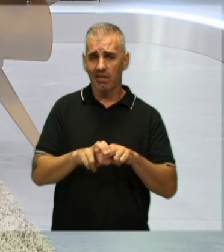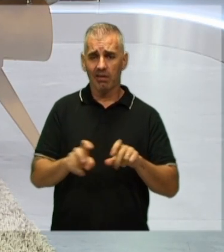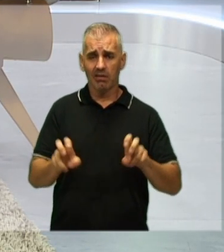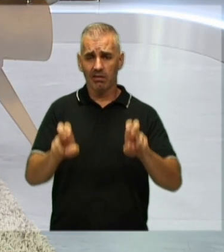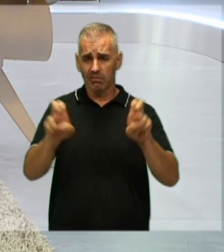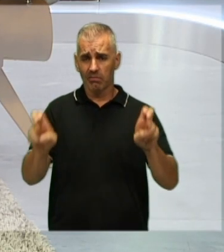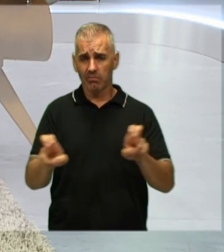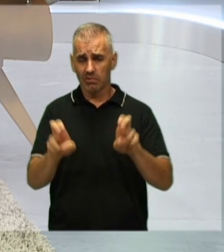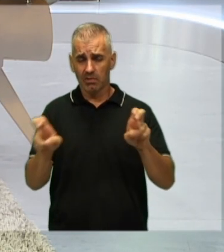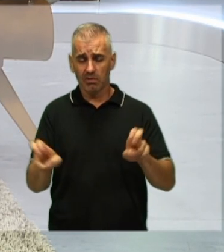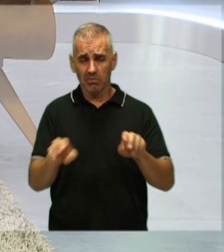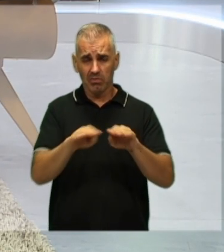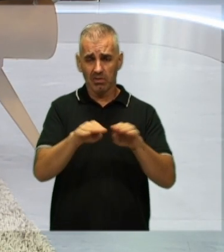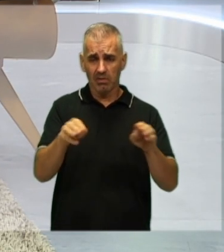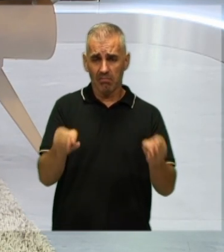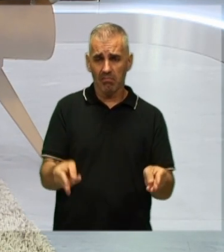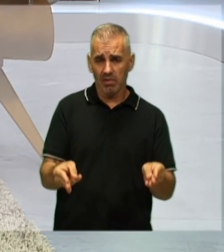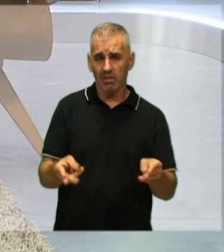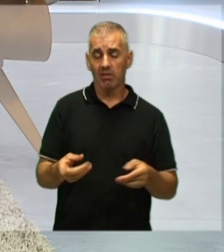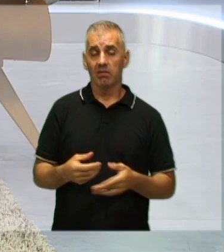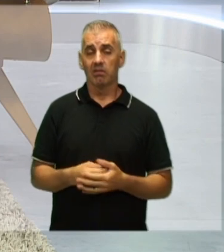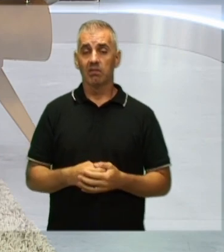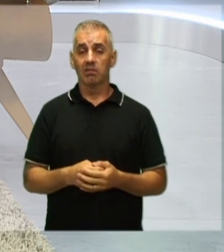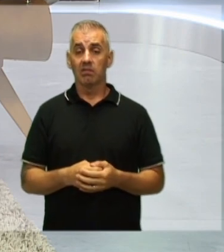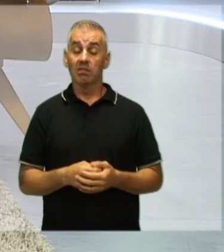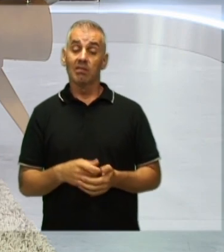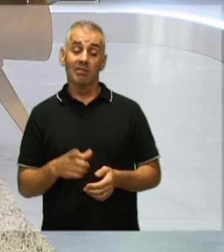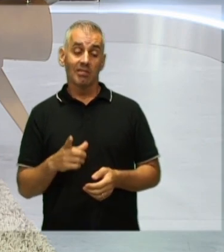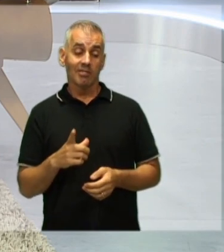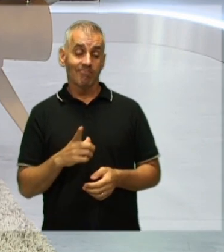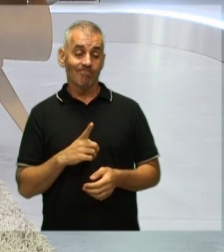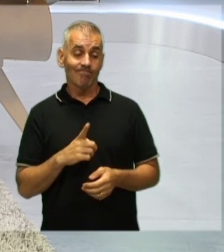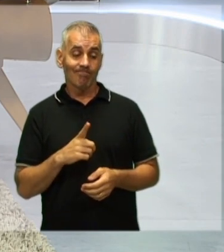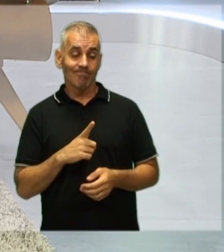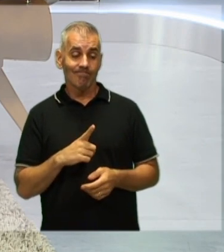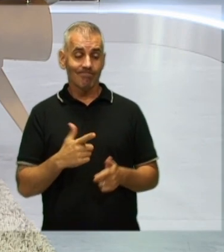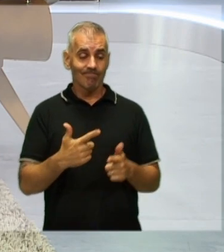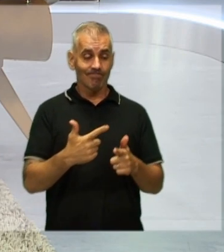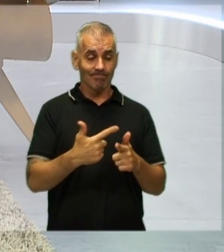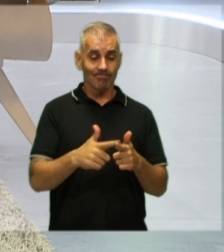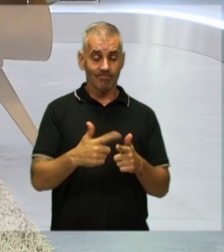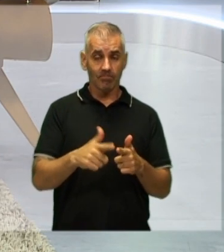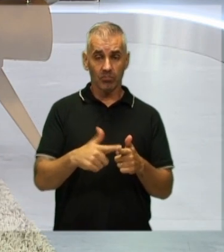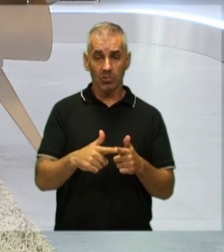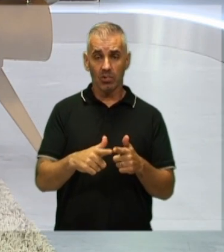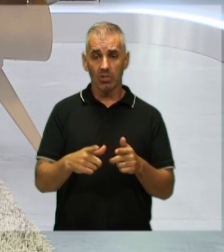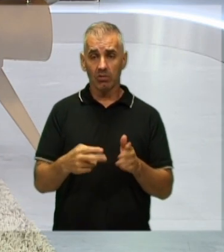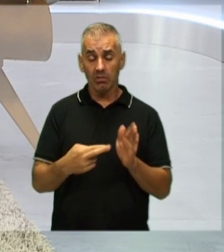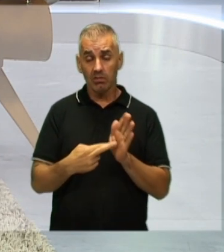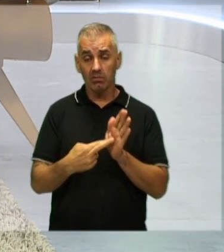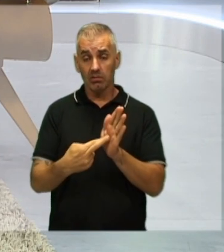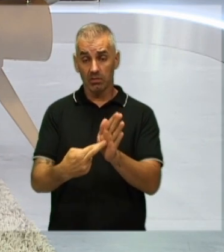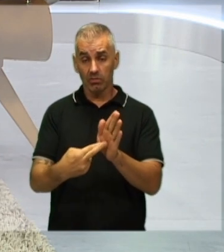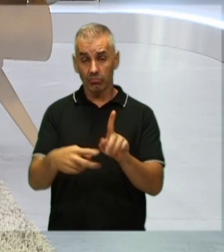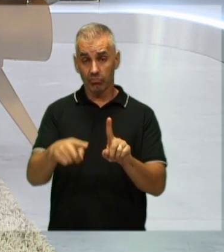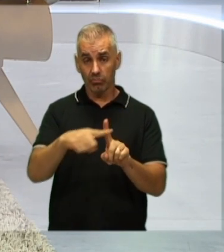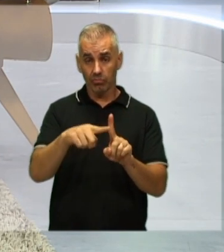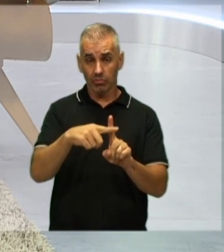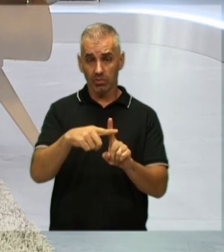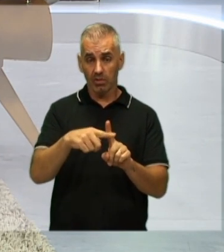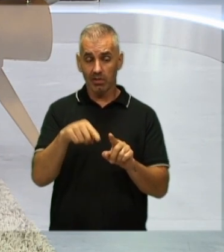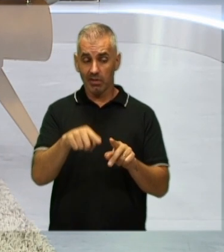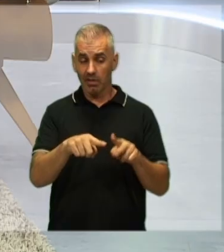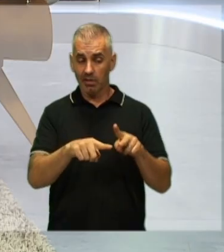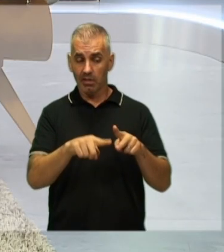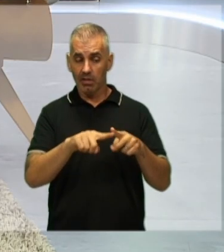né? Móveis e tal, que tenham que quando você destina a emenda impositiva, aquele equipamento vai